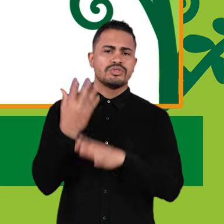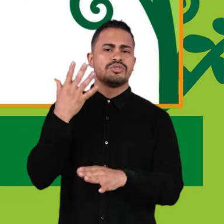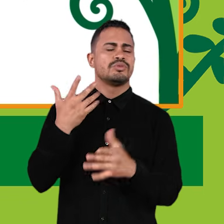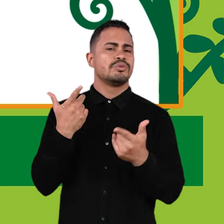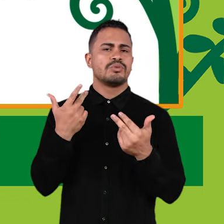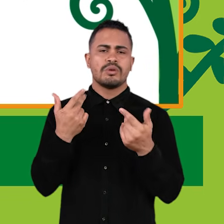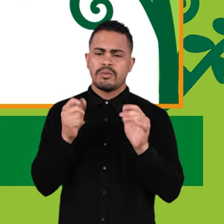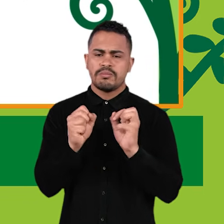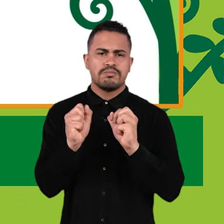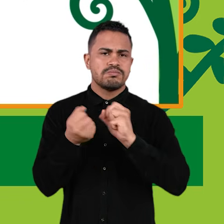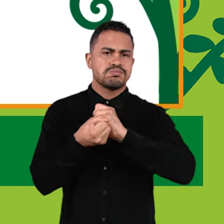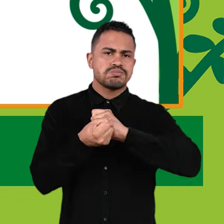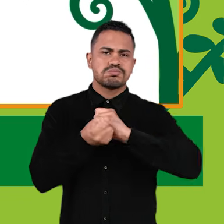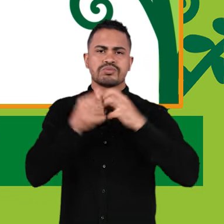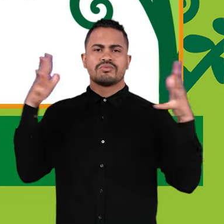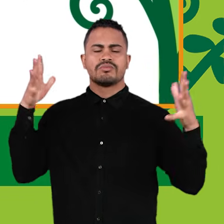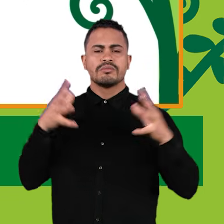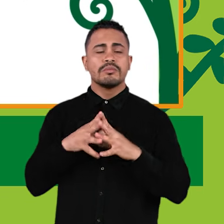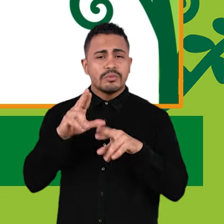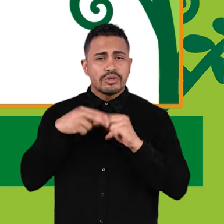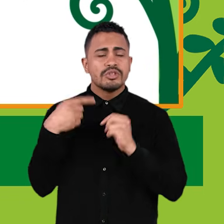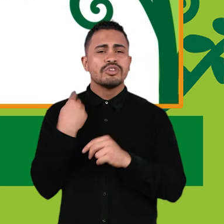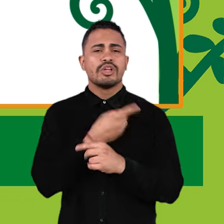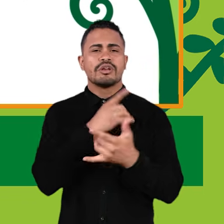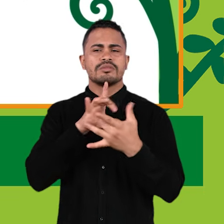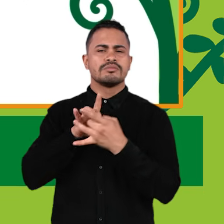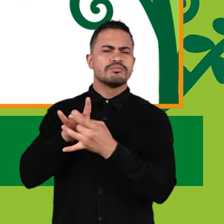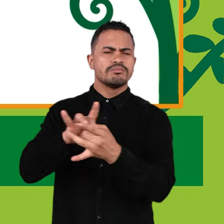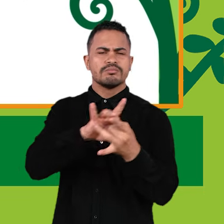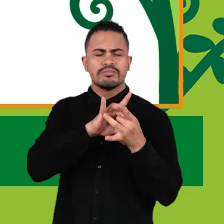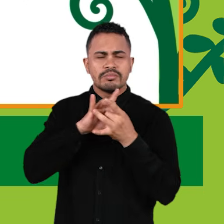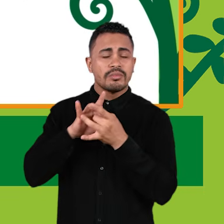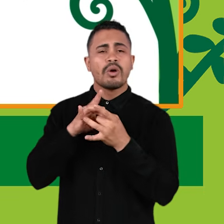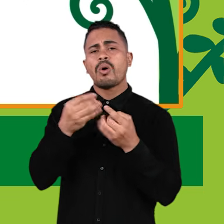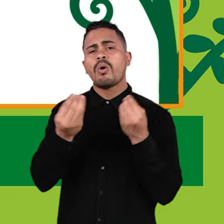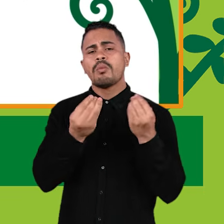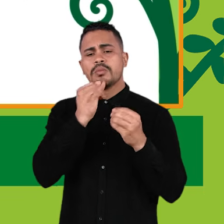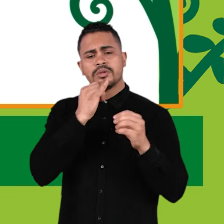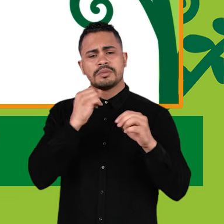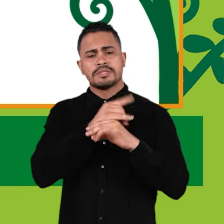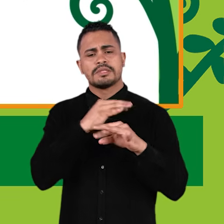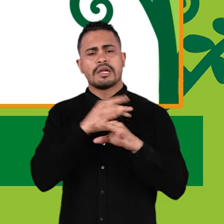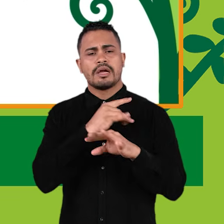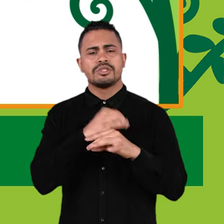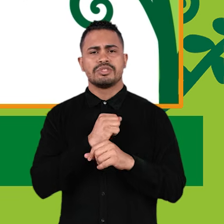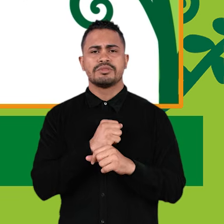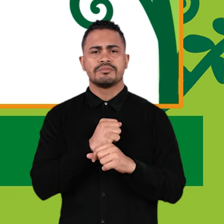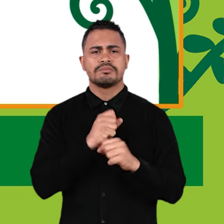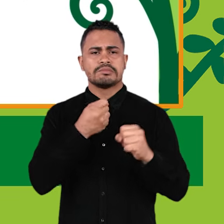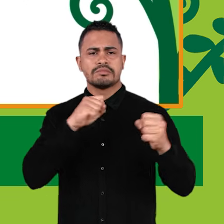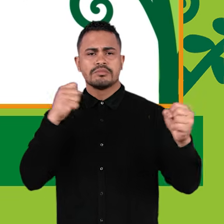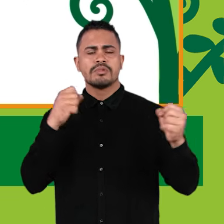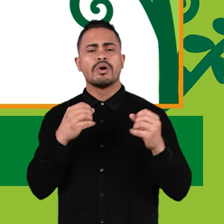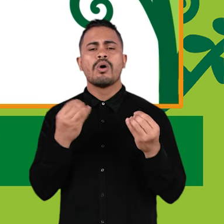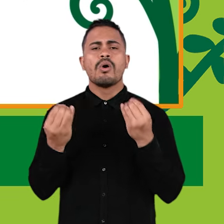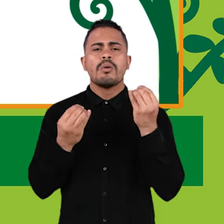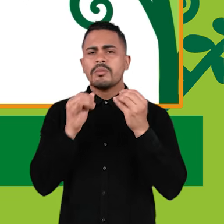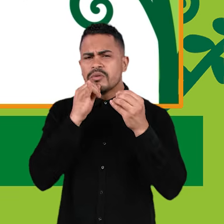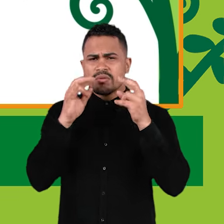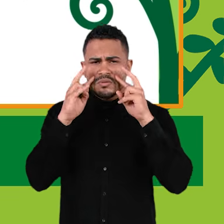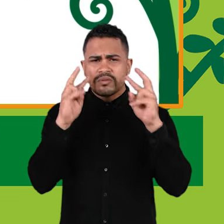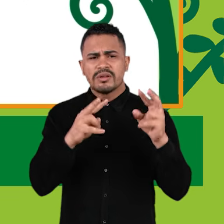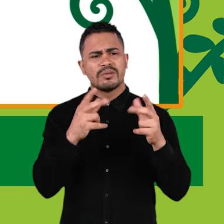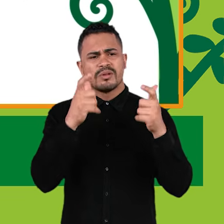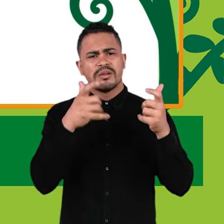Então estamos todos conectados. Então, como é que a gente pode ver, por exemplo, numa cidade grande, como é que você poderia ver uma